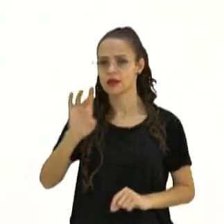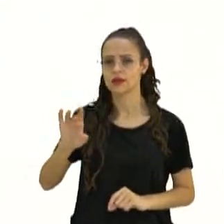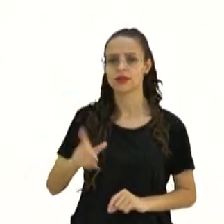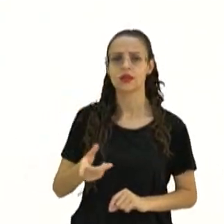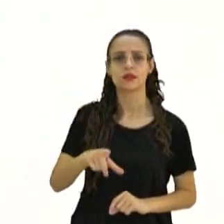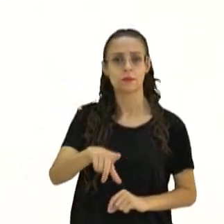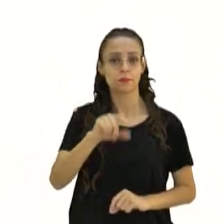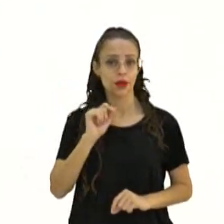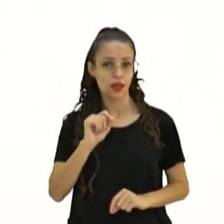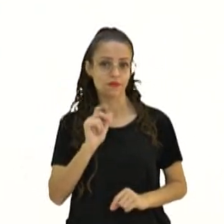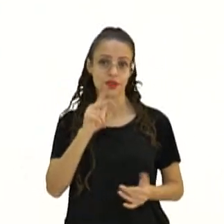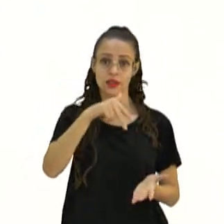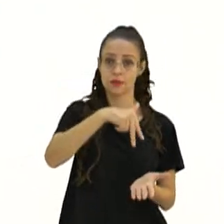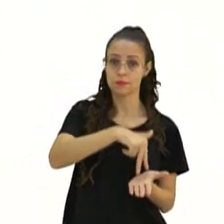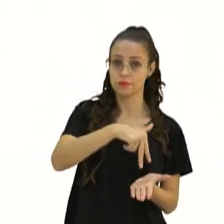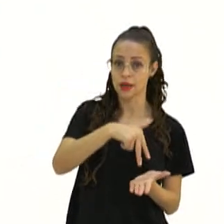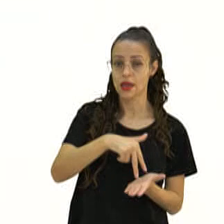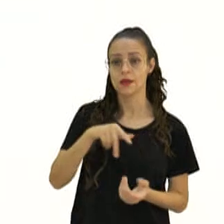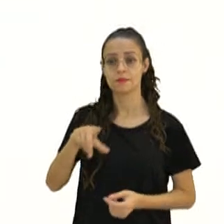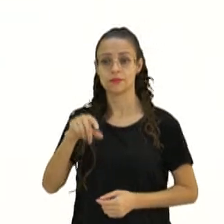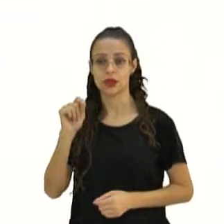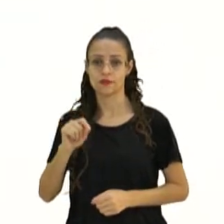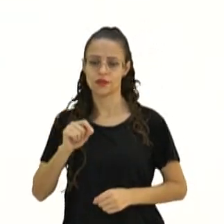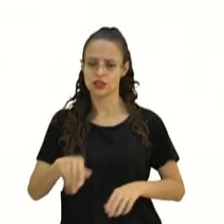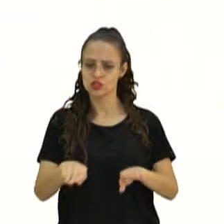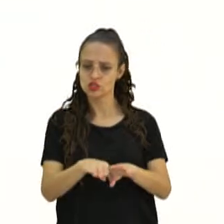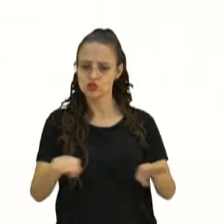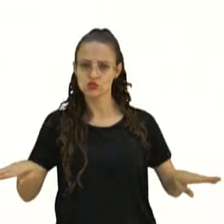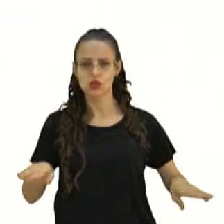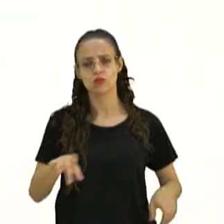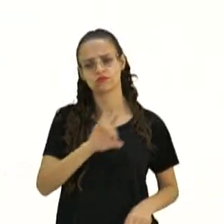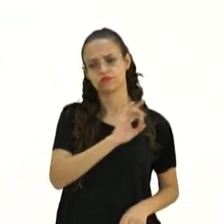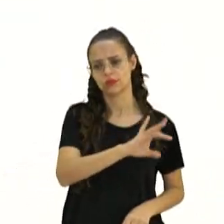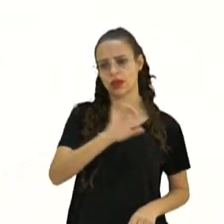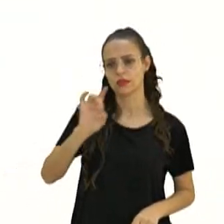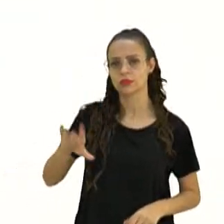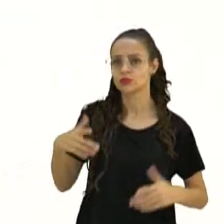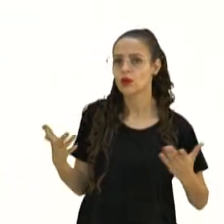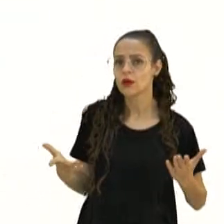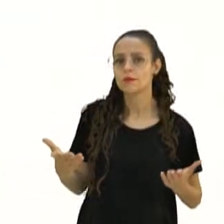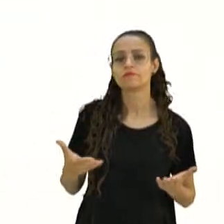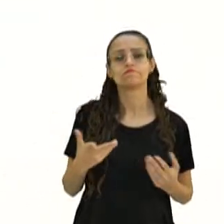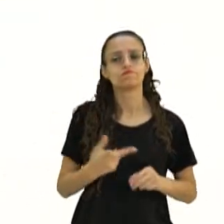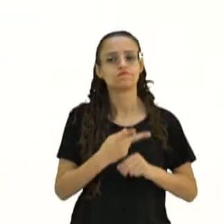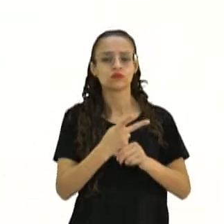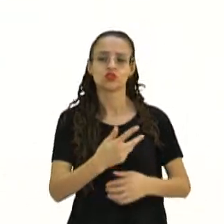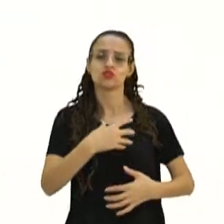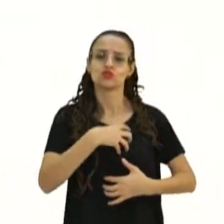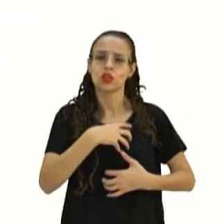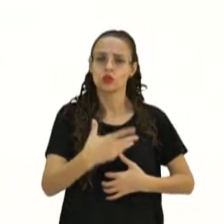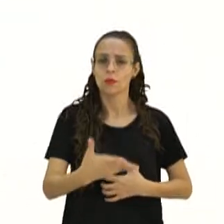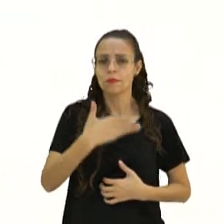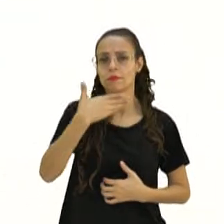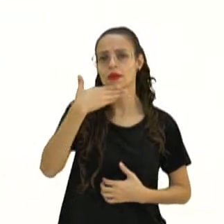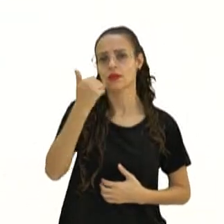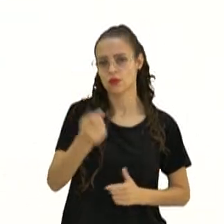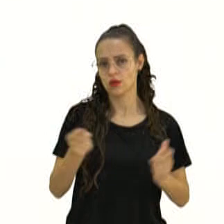preferência. Tem uns que preferem lutar em pé, tem uns que preferem lutar no chão, né? Então, cada atleta vai procurar a sua melhor